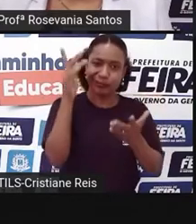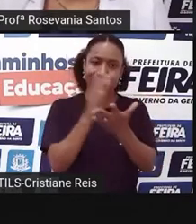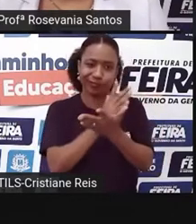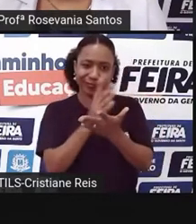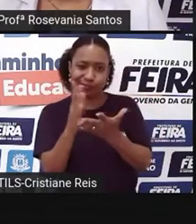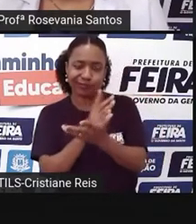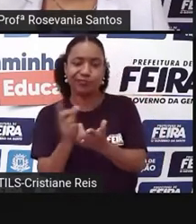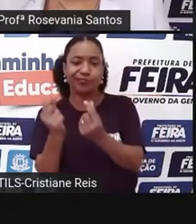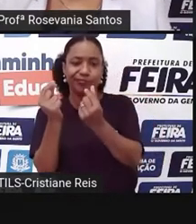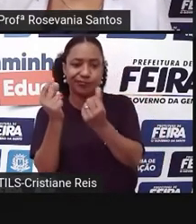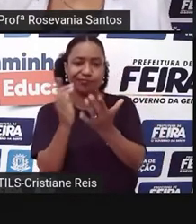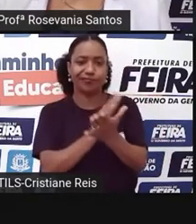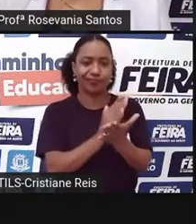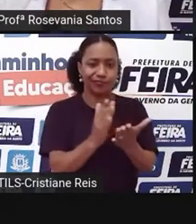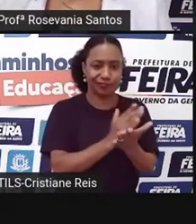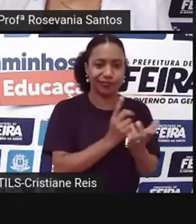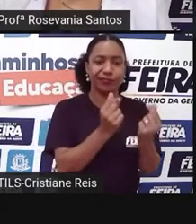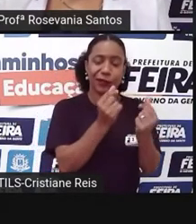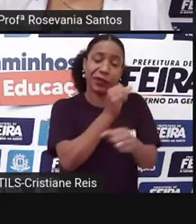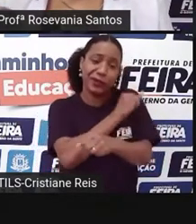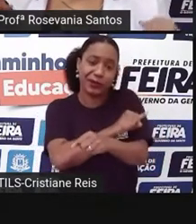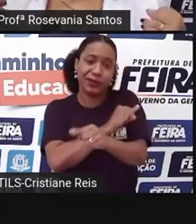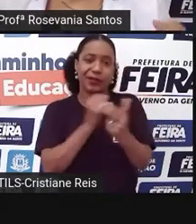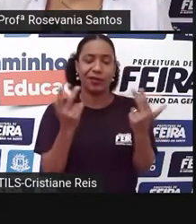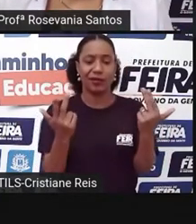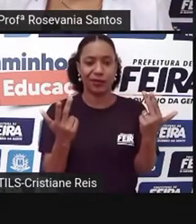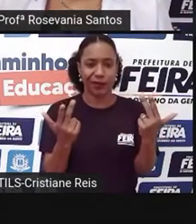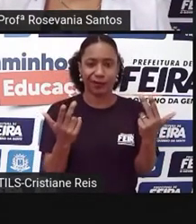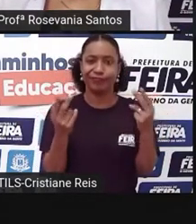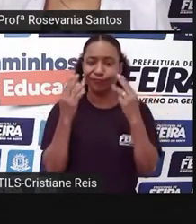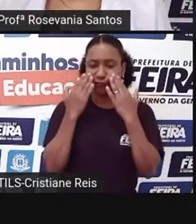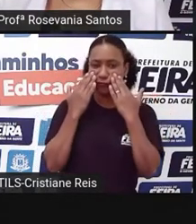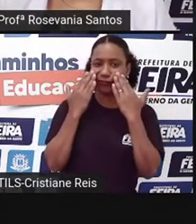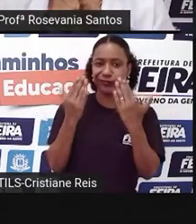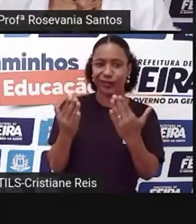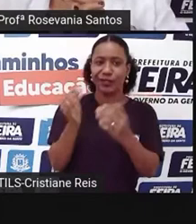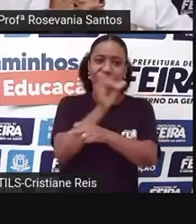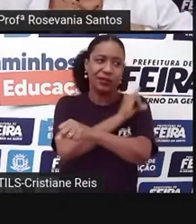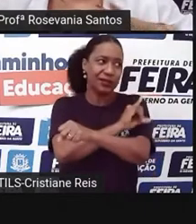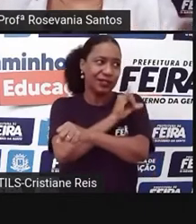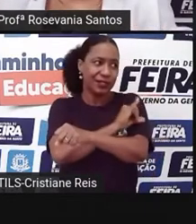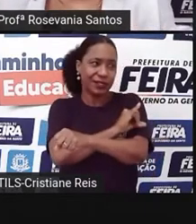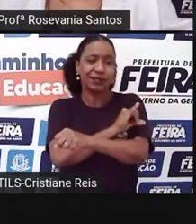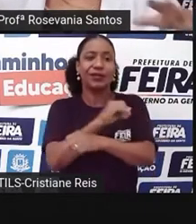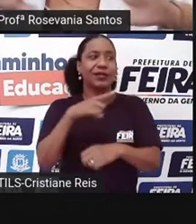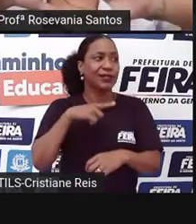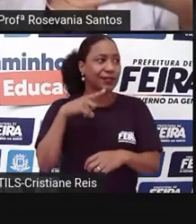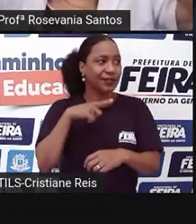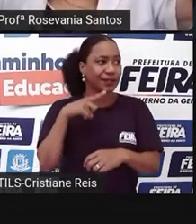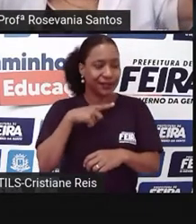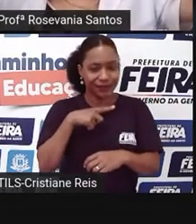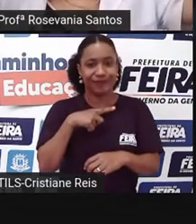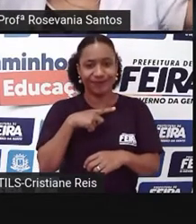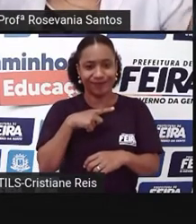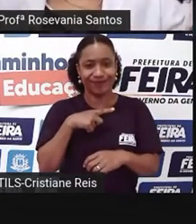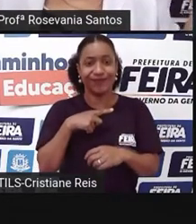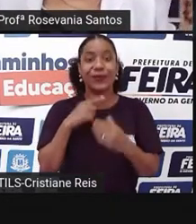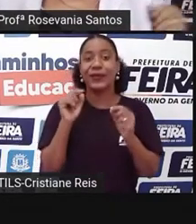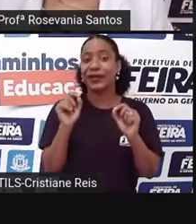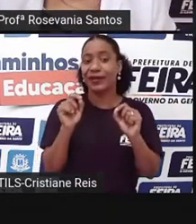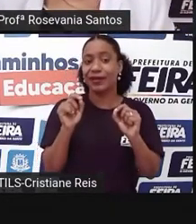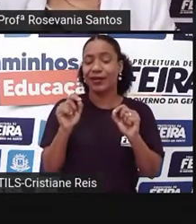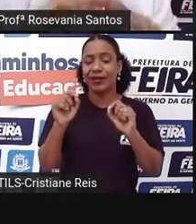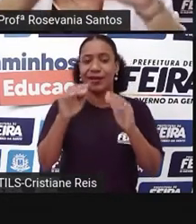numa cidade quanto na outra. No Rio de Janeiro, isso é bem visível mesmo, que você tem uma favela e ao fundo da favela você